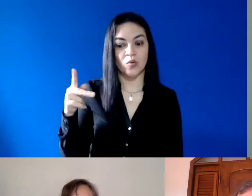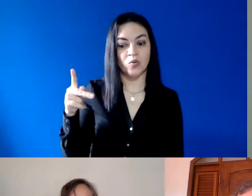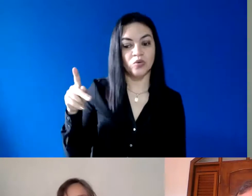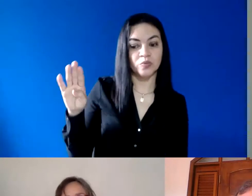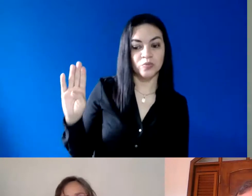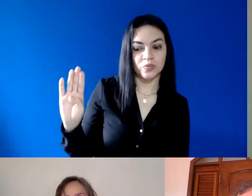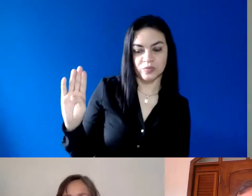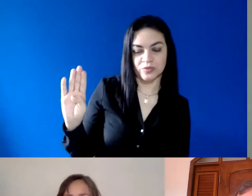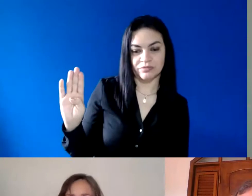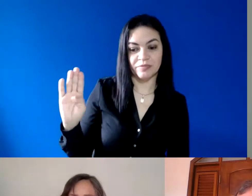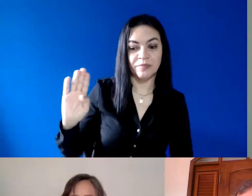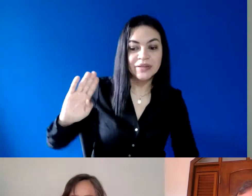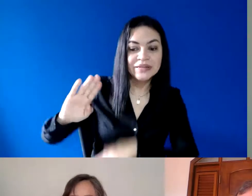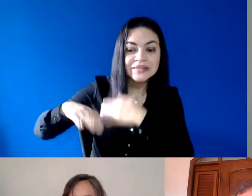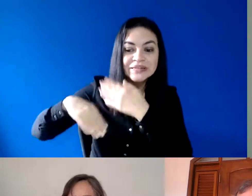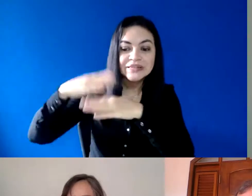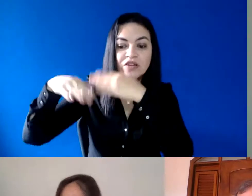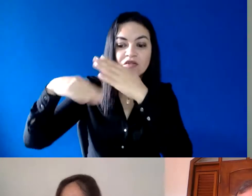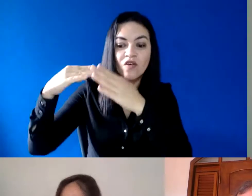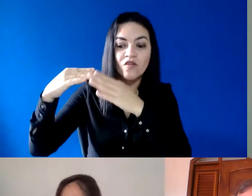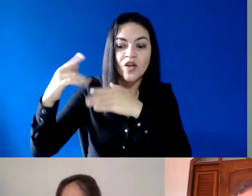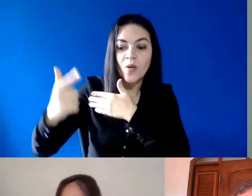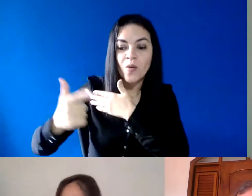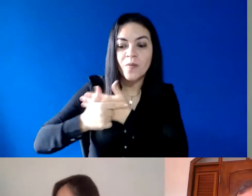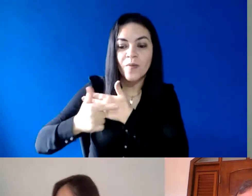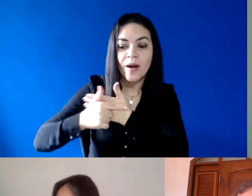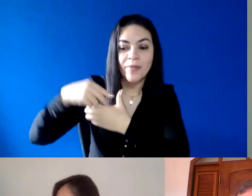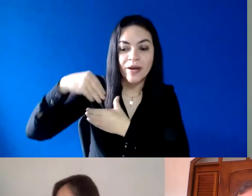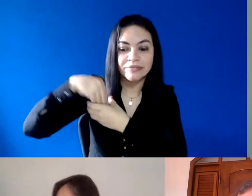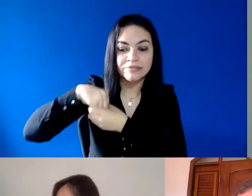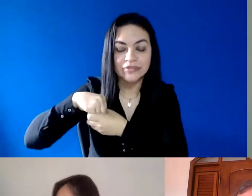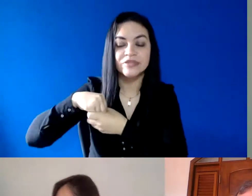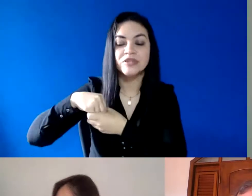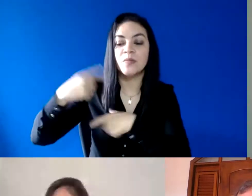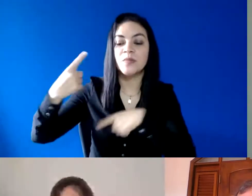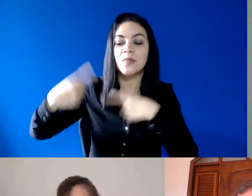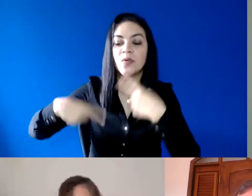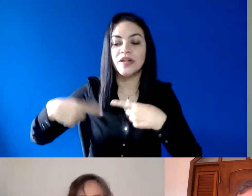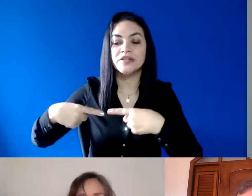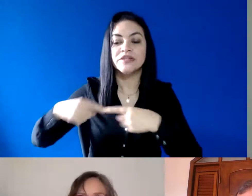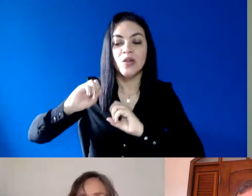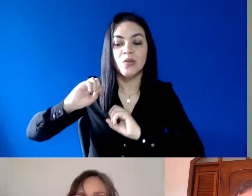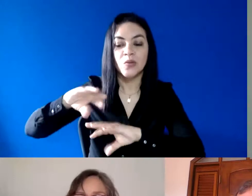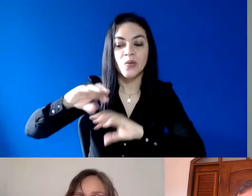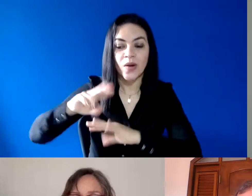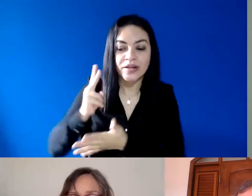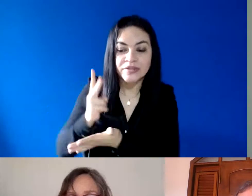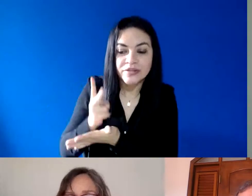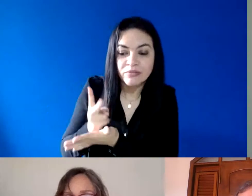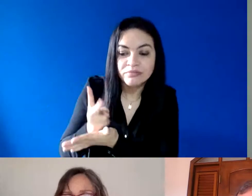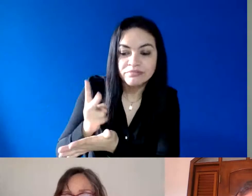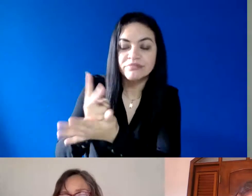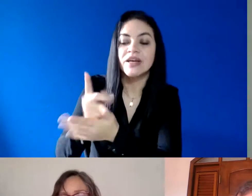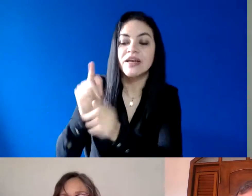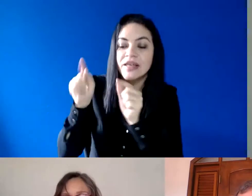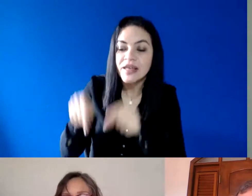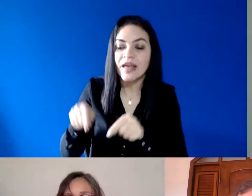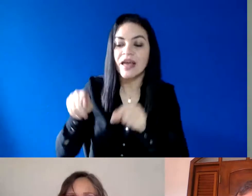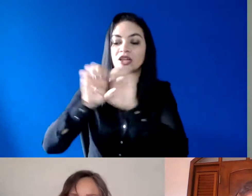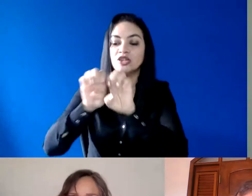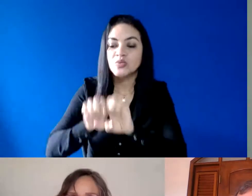para desenvolver um dos papéis dela dentro da política de educação permanente, que é a estruturação de